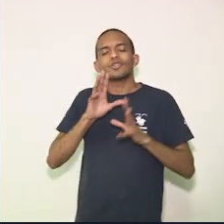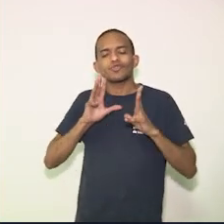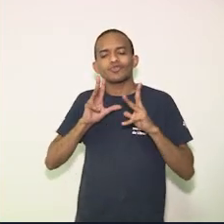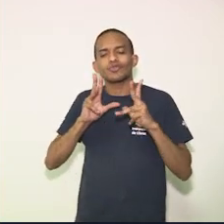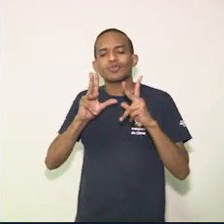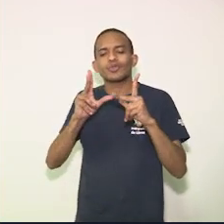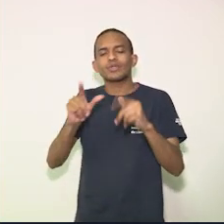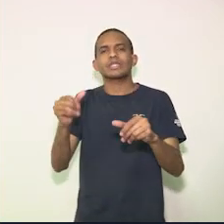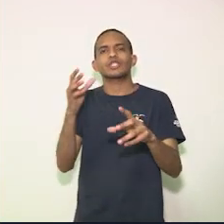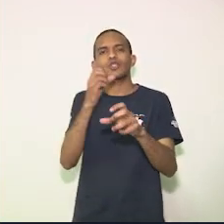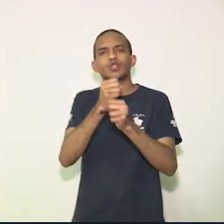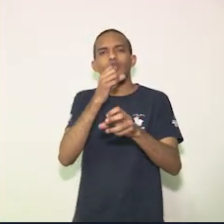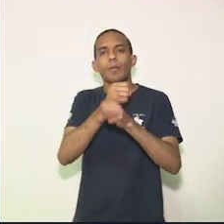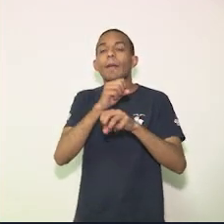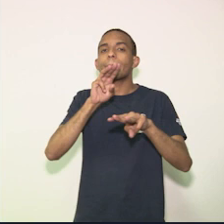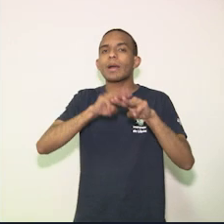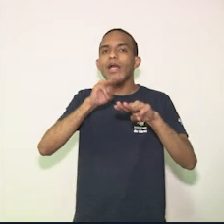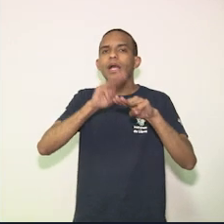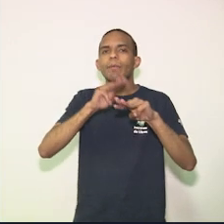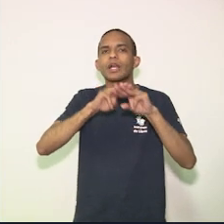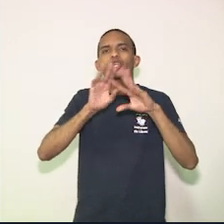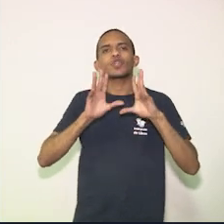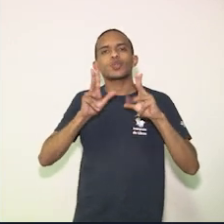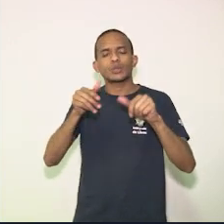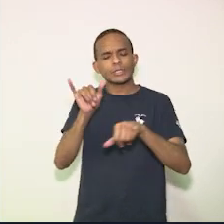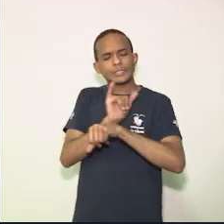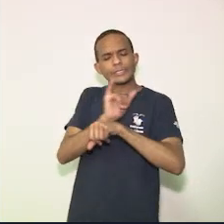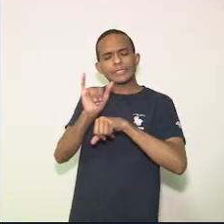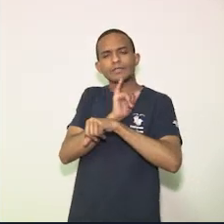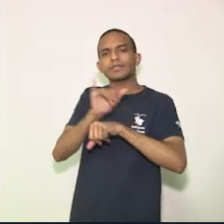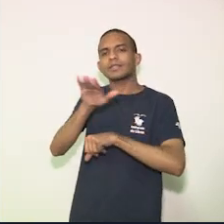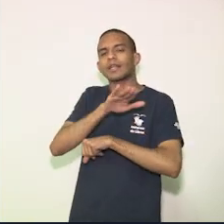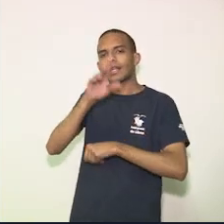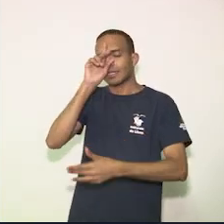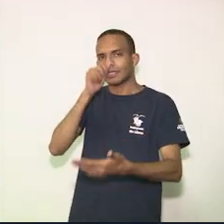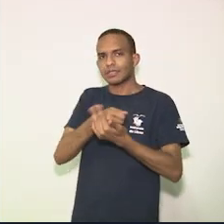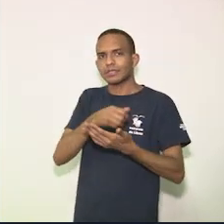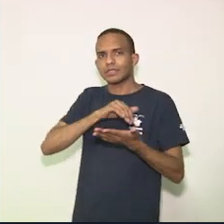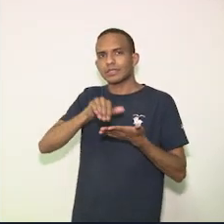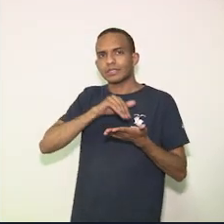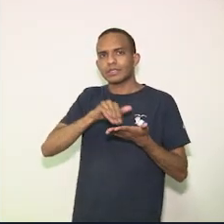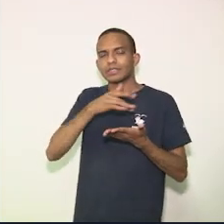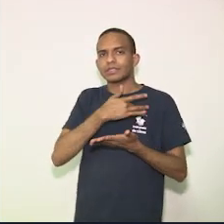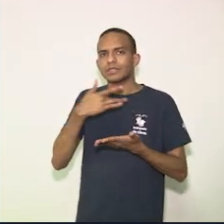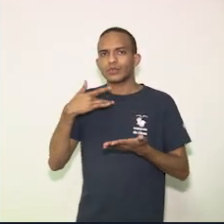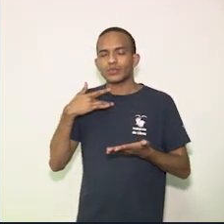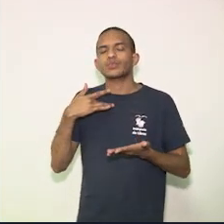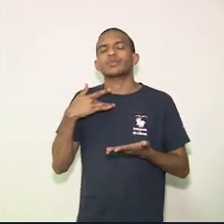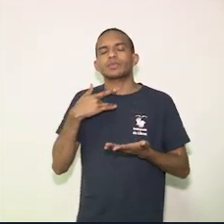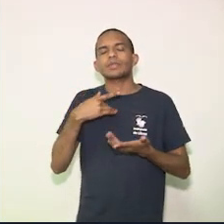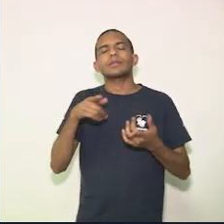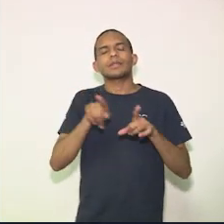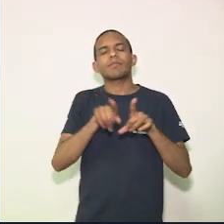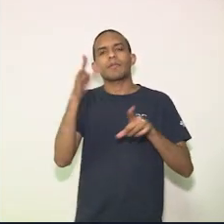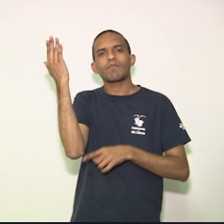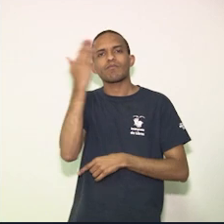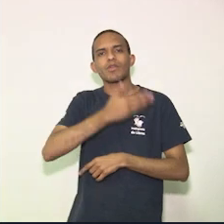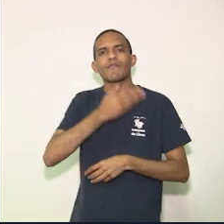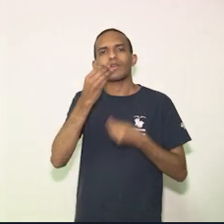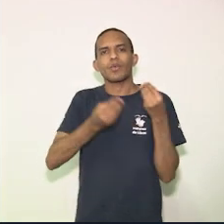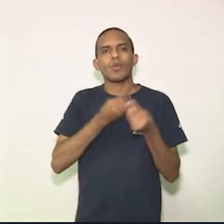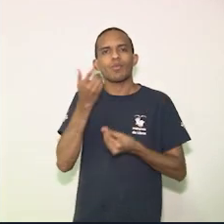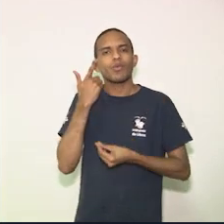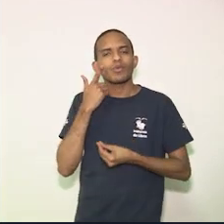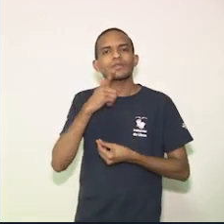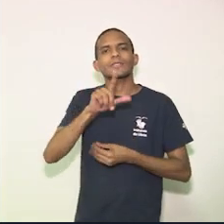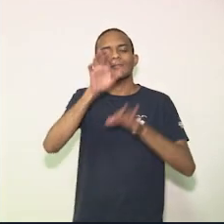todos os cálculos matemáticos e toda a estratégia estabelecida por Secretaria de Saúde se comprova como